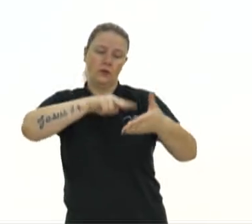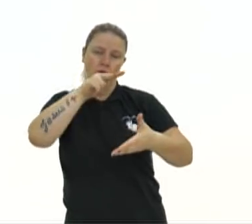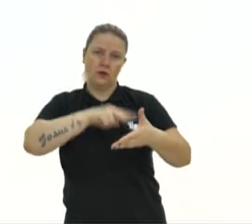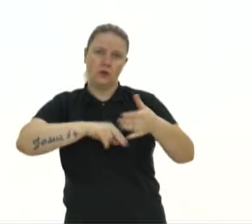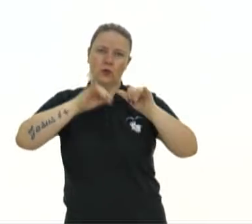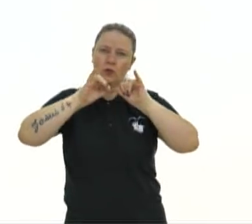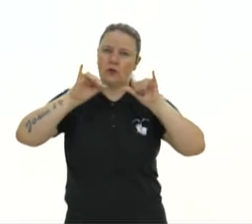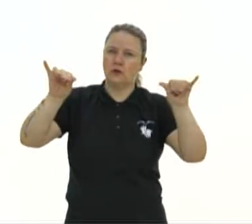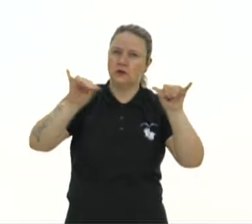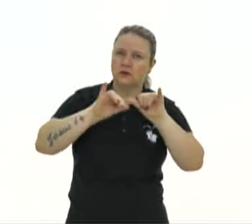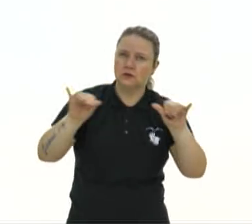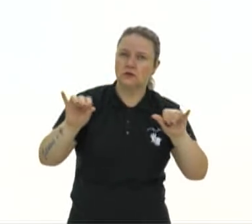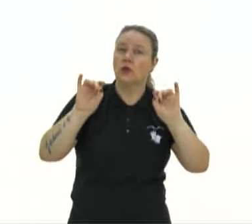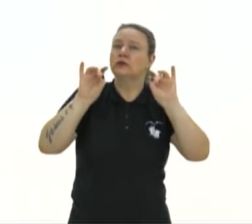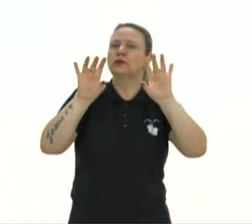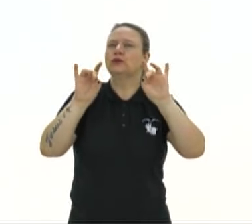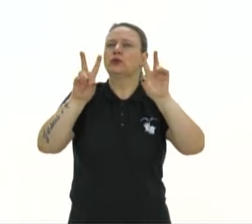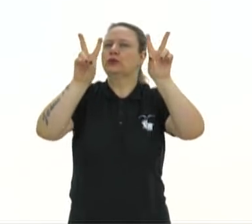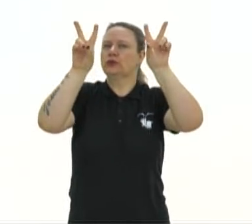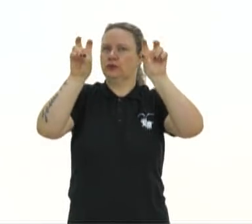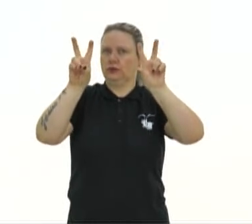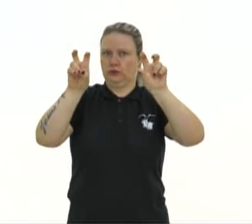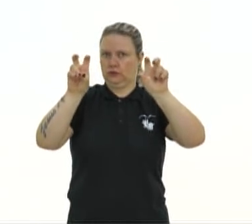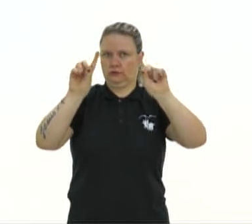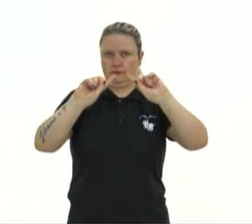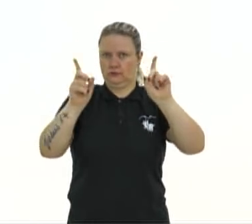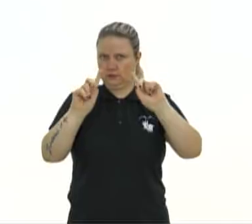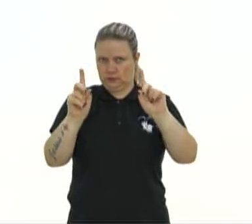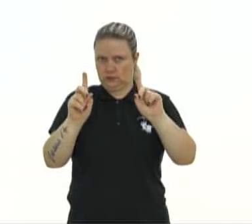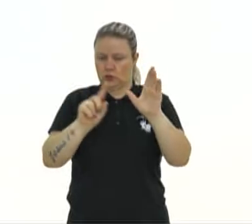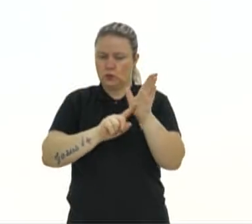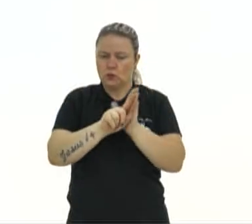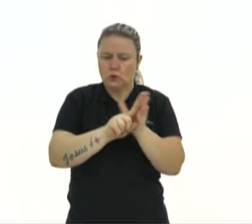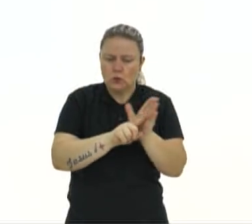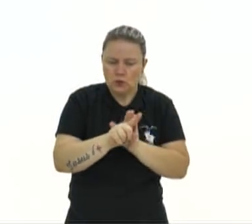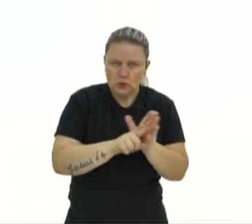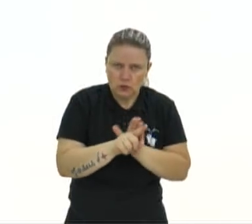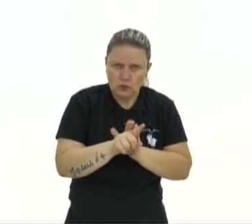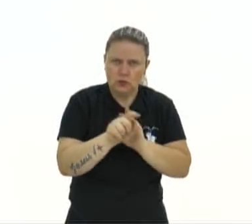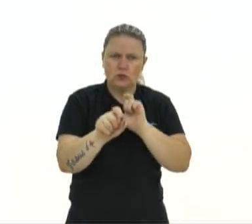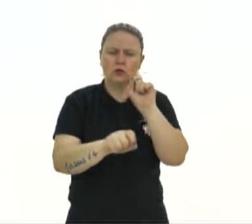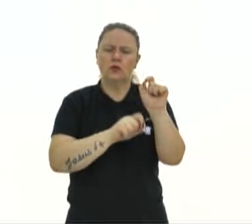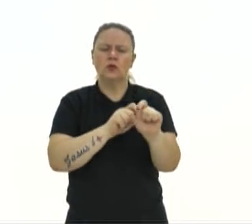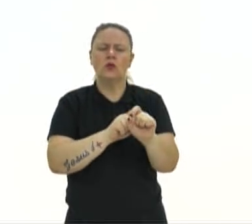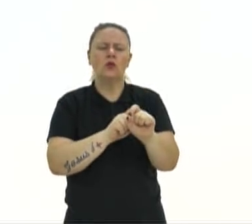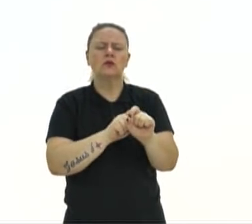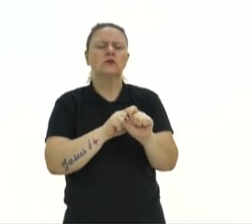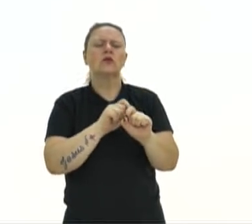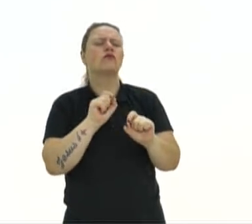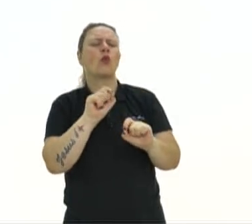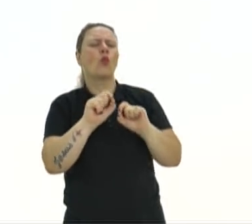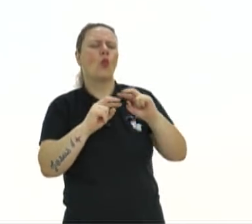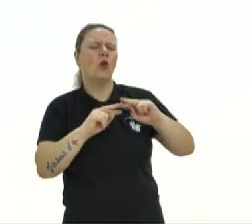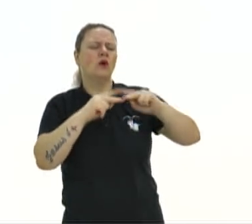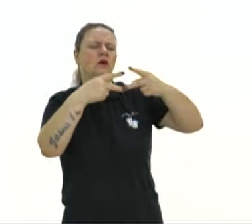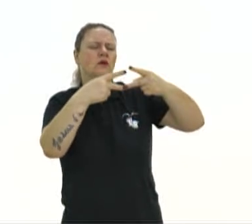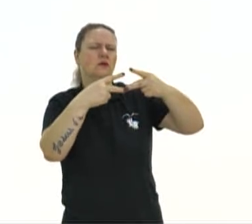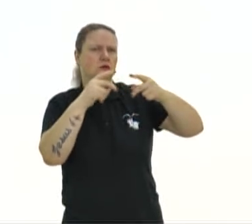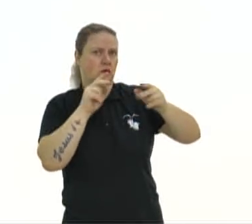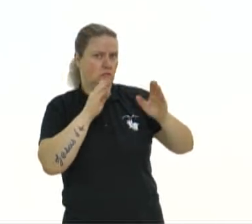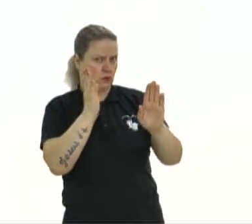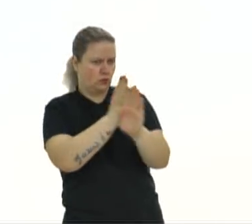inteira, não apenas o título. Investigue a fonte. Se for uma corrente sem autoria, desconfie e,